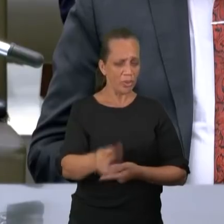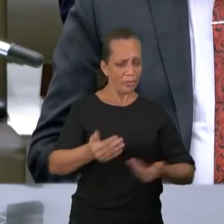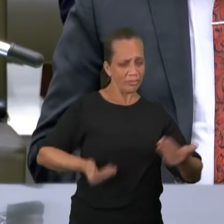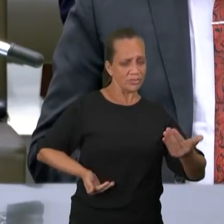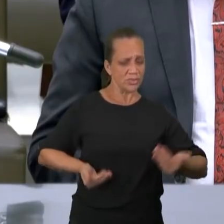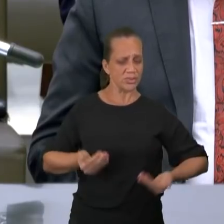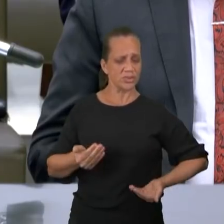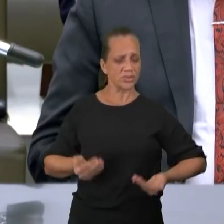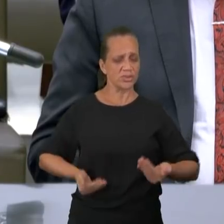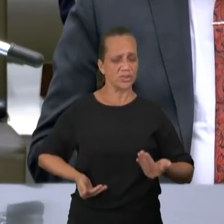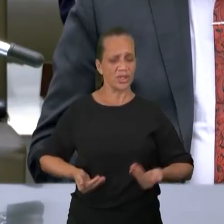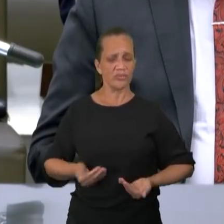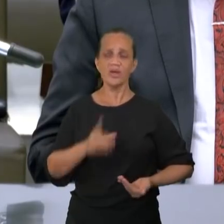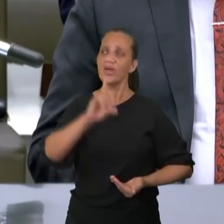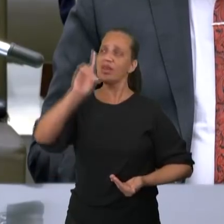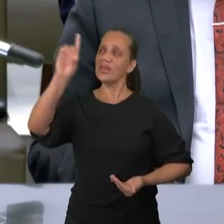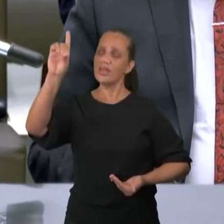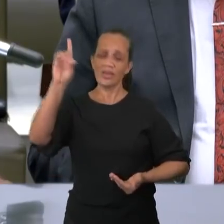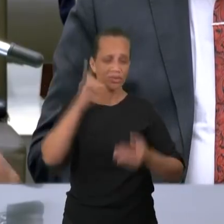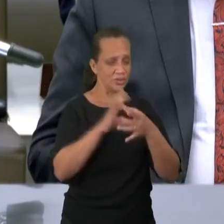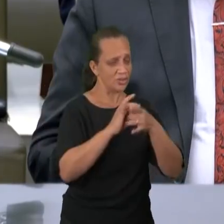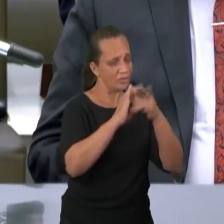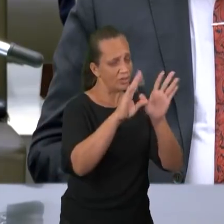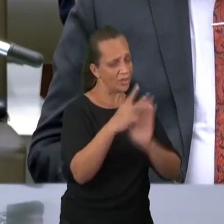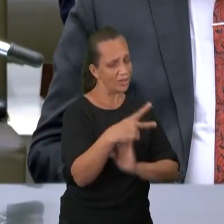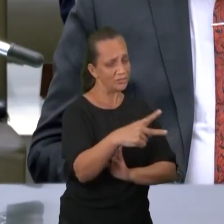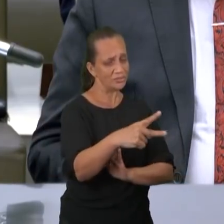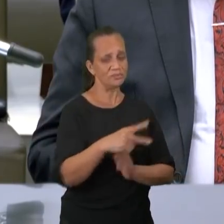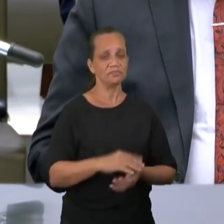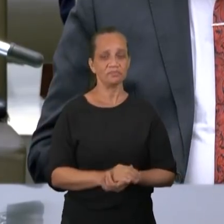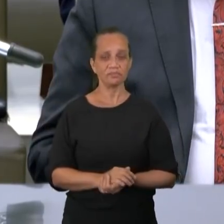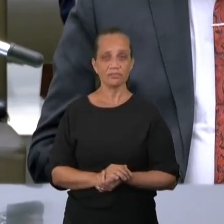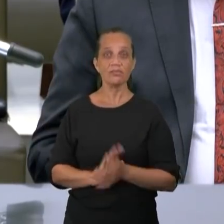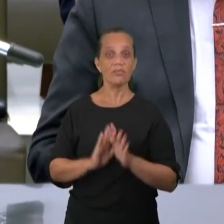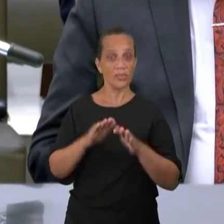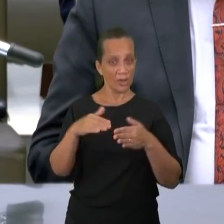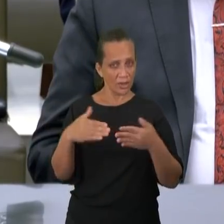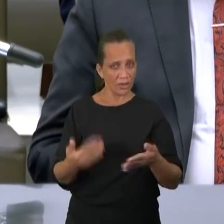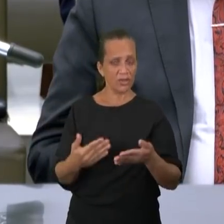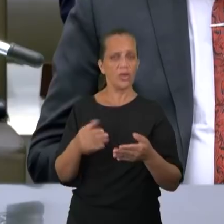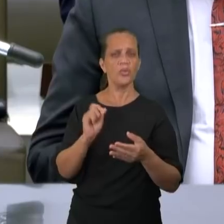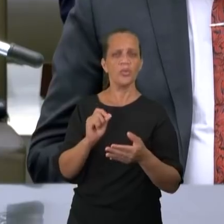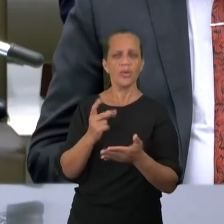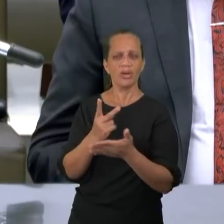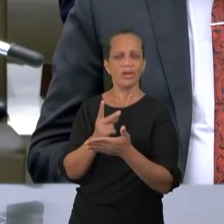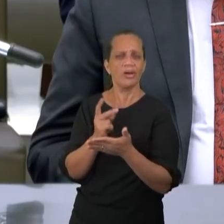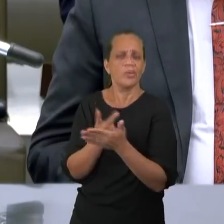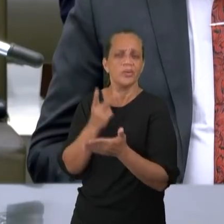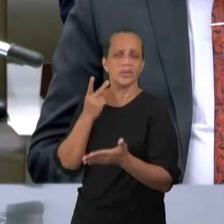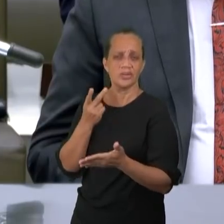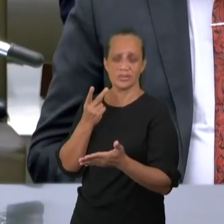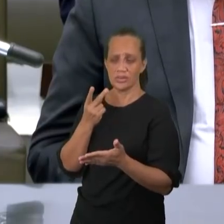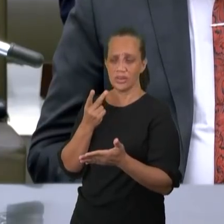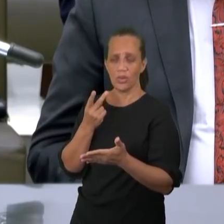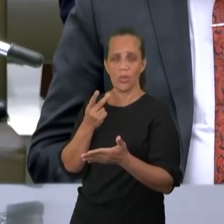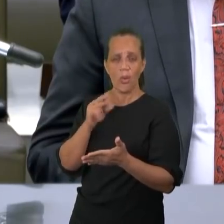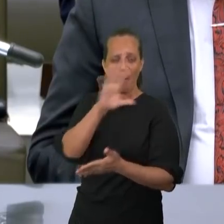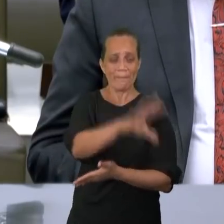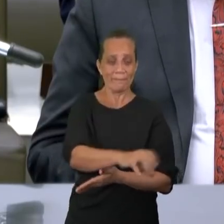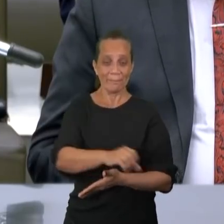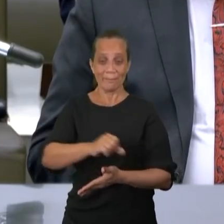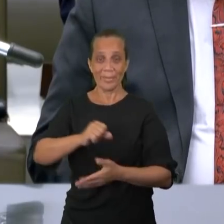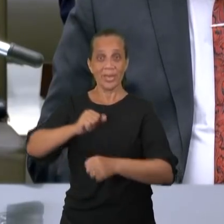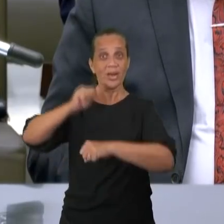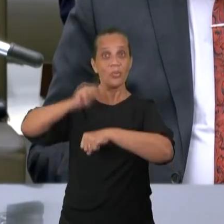serves, ele te livrará. E foi trazida uma pedra, isso aqui é tremendo, irmãos, e